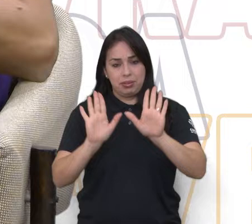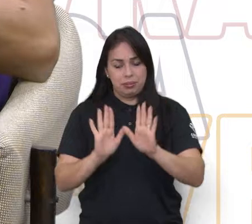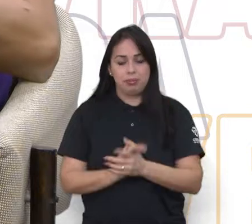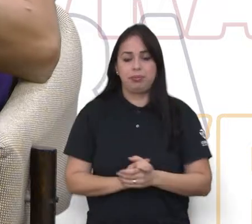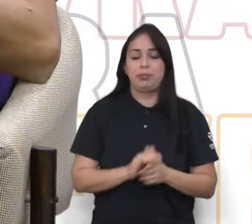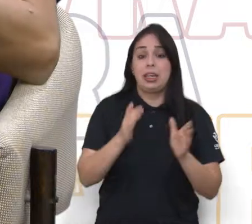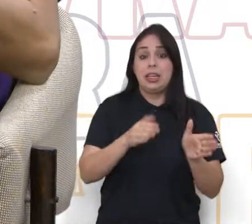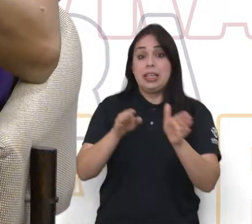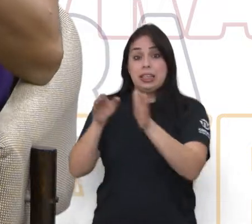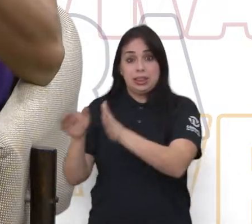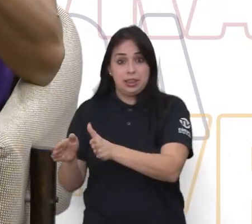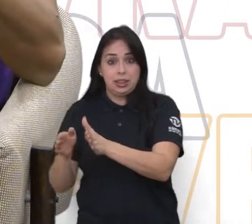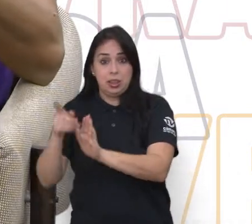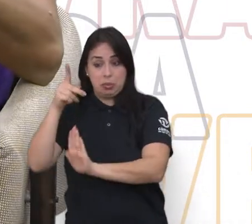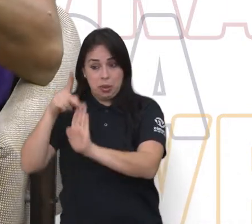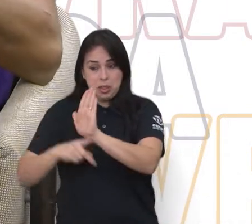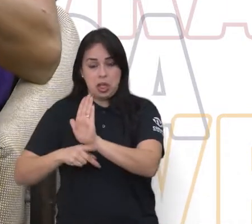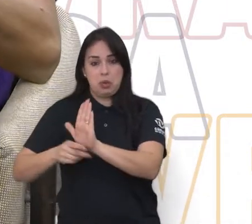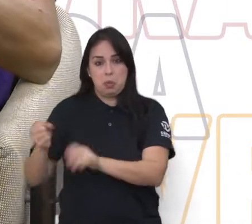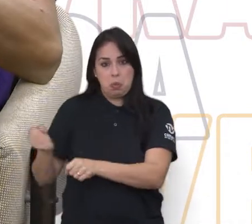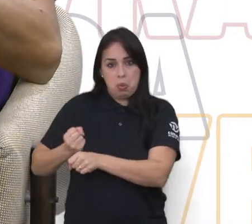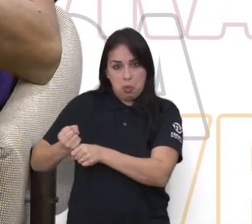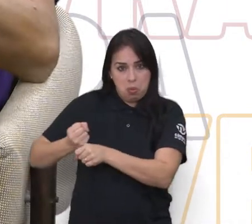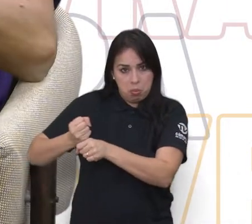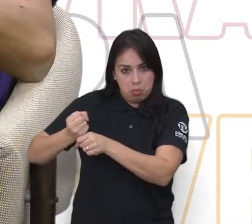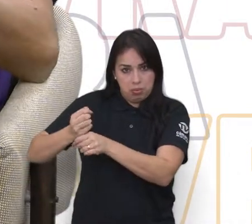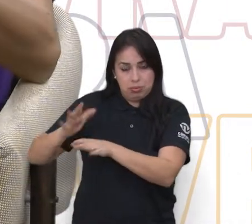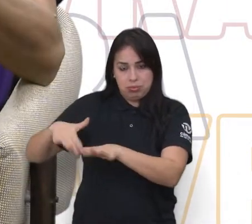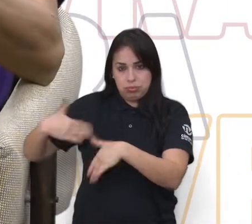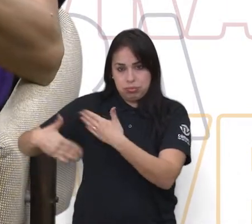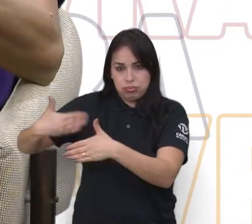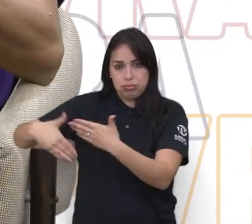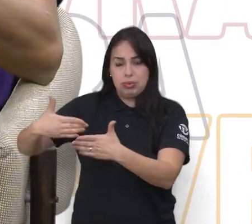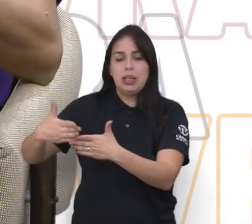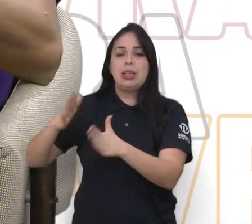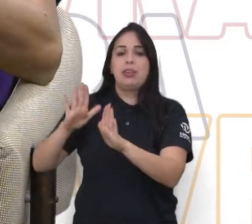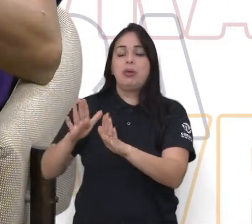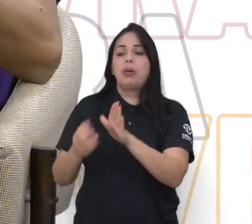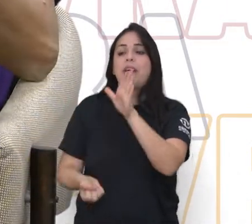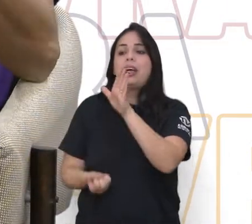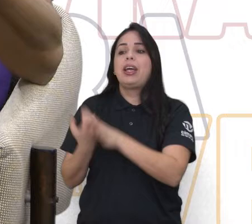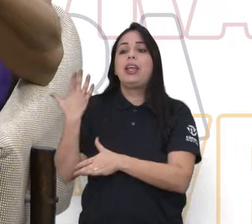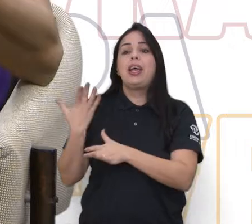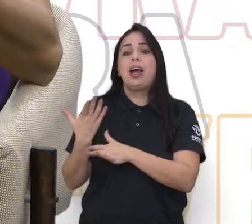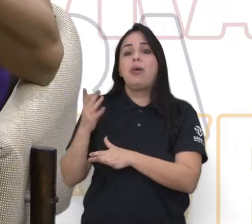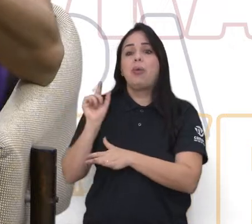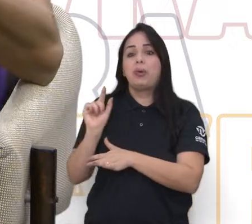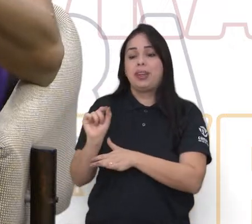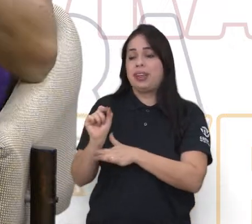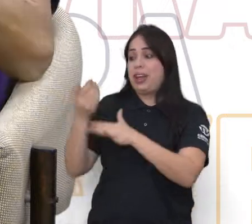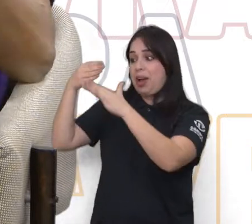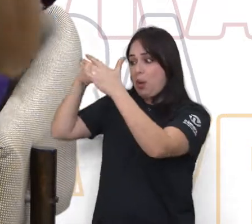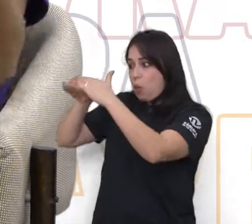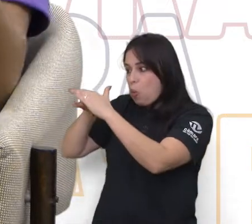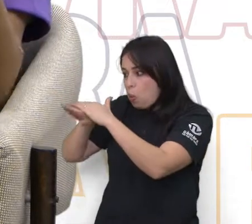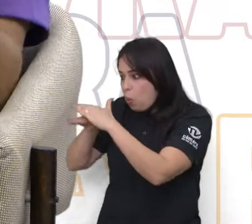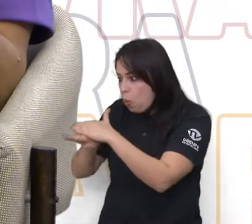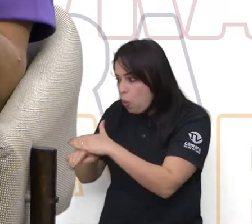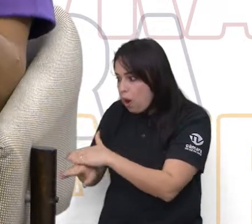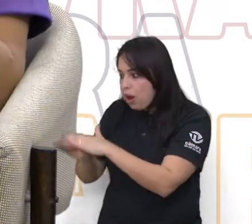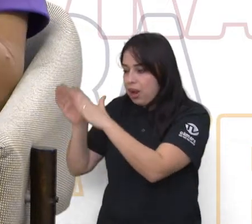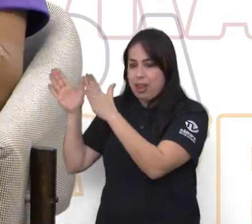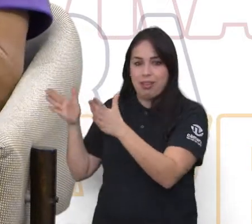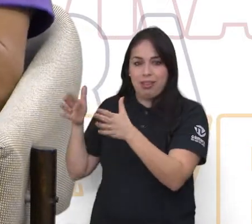para projetos mais duradouros, então a gente cria um acervo e guarda esse acervo na nossa